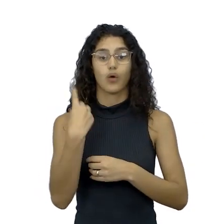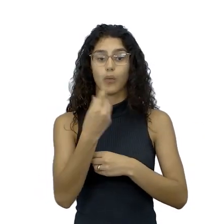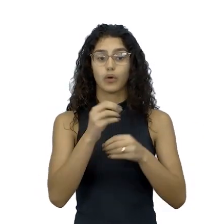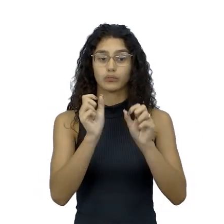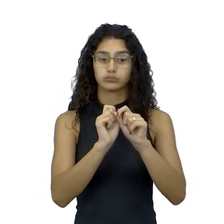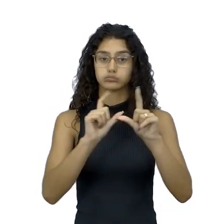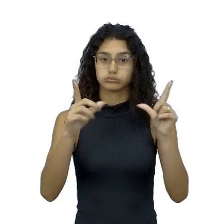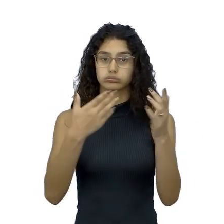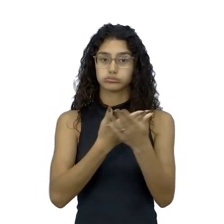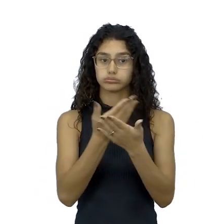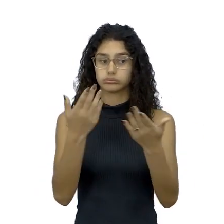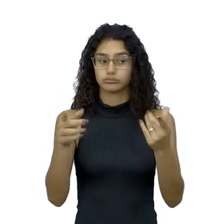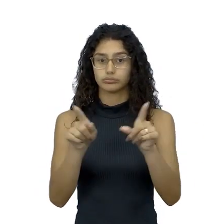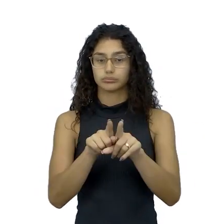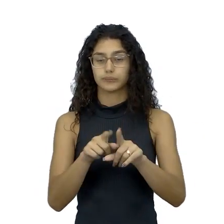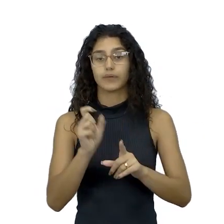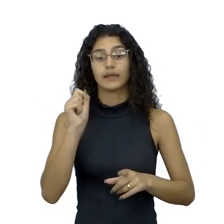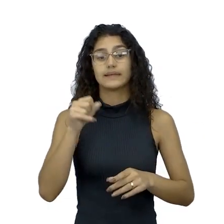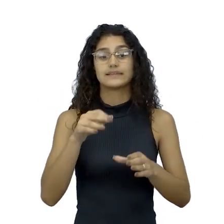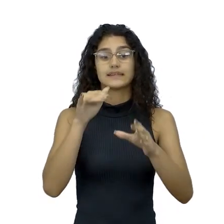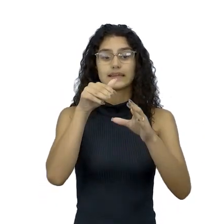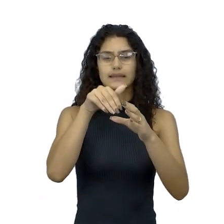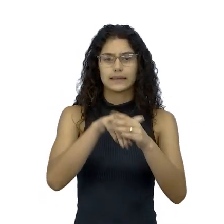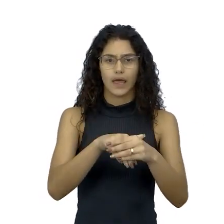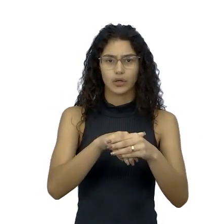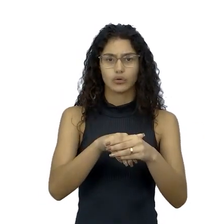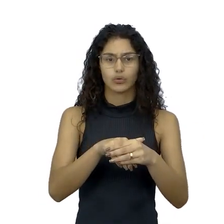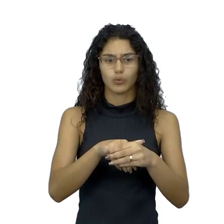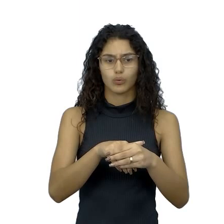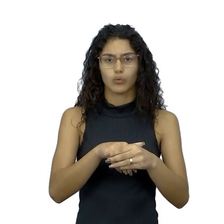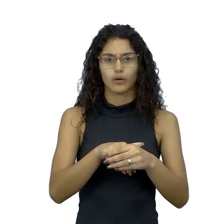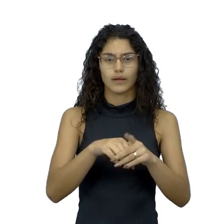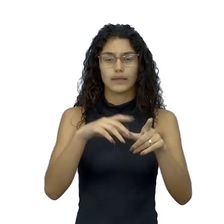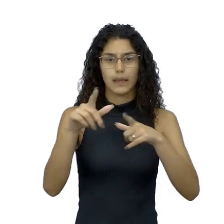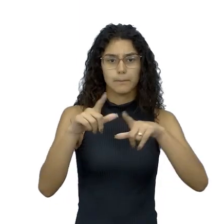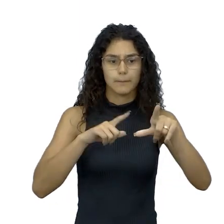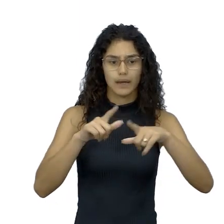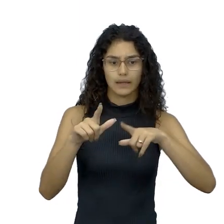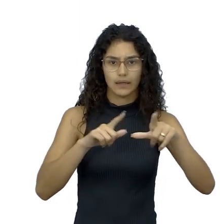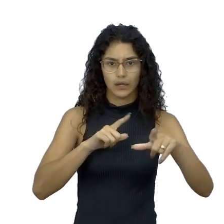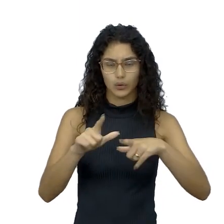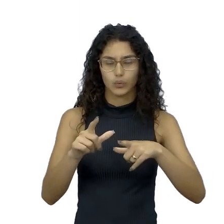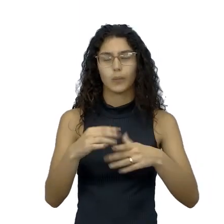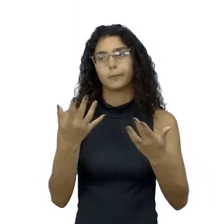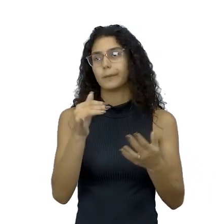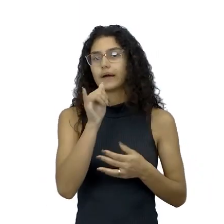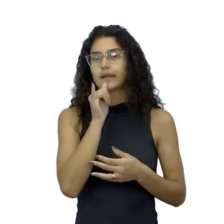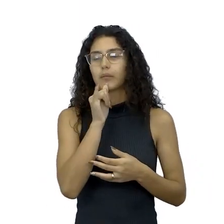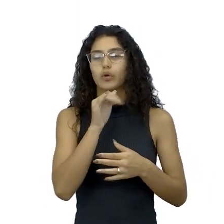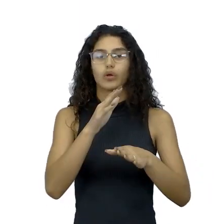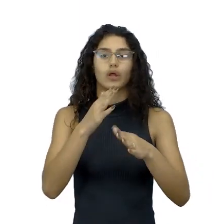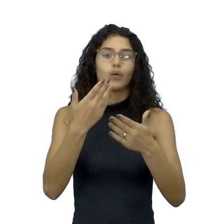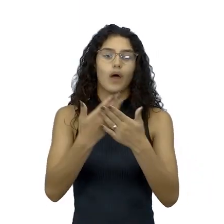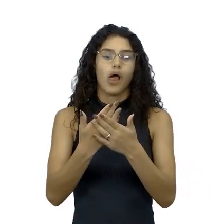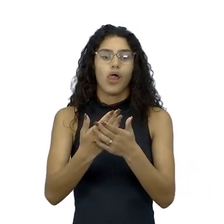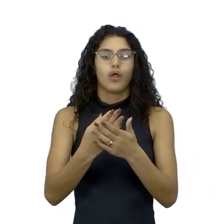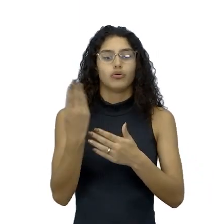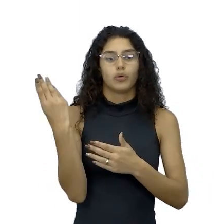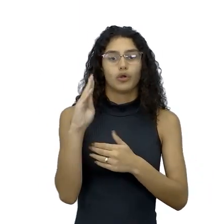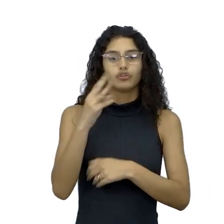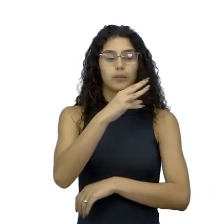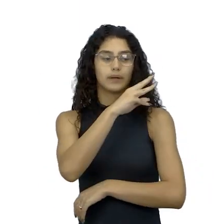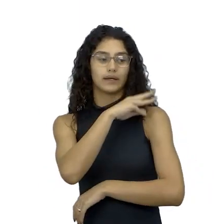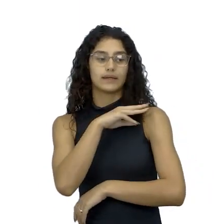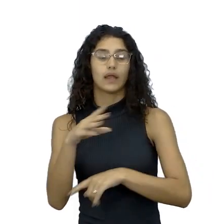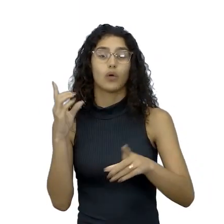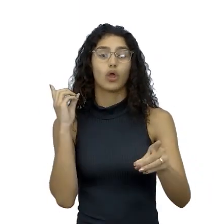mostrando aqui, se dentro do conteúdo que você está trabalhando na sua série, vamos dizer, estou dando aula de biologia para a terceira série, se eu encontro